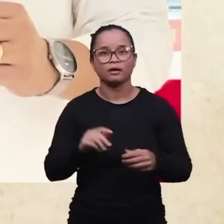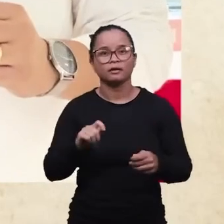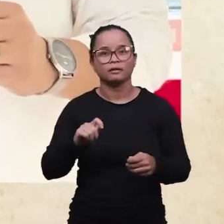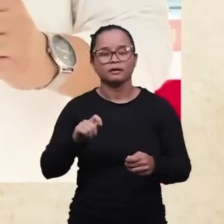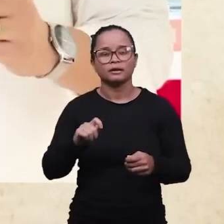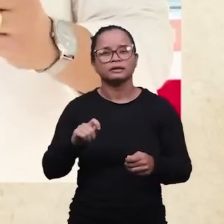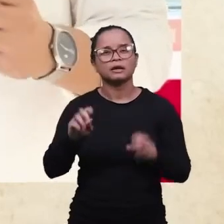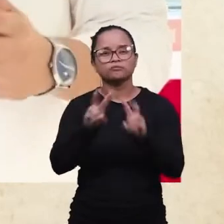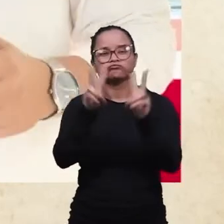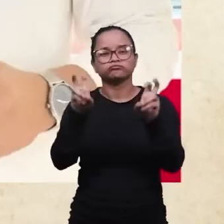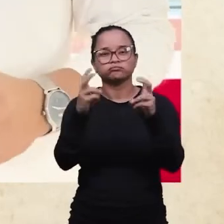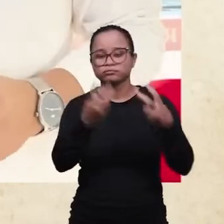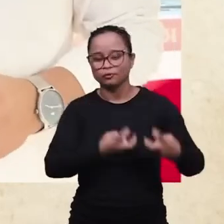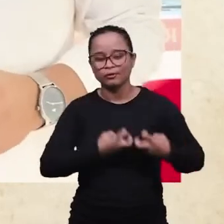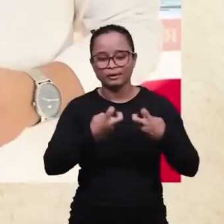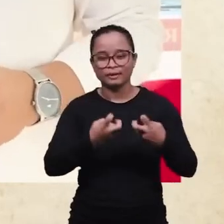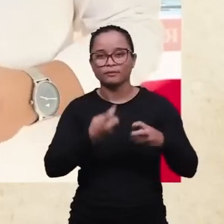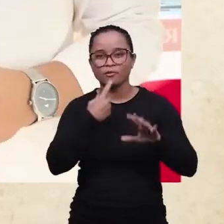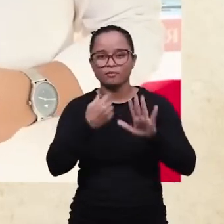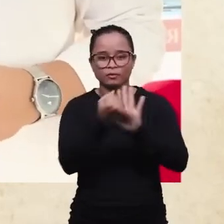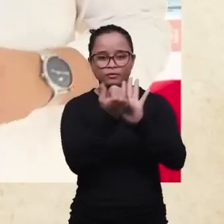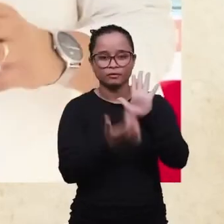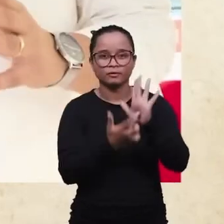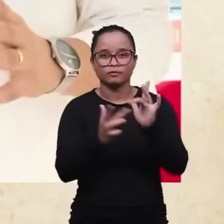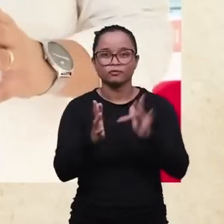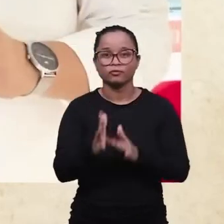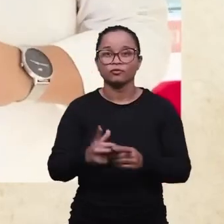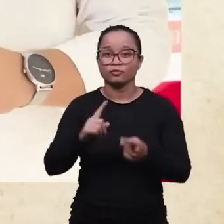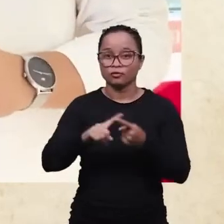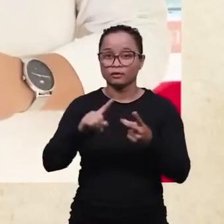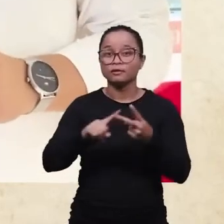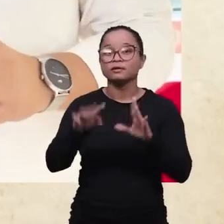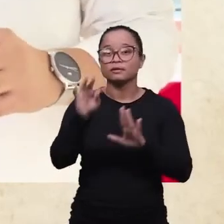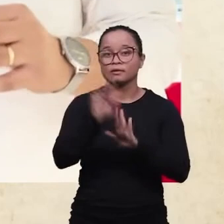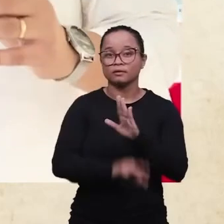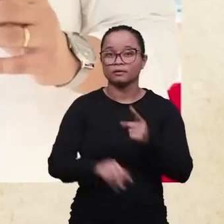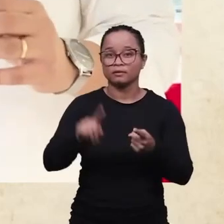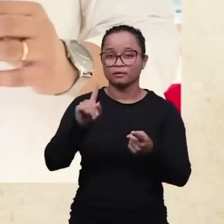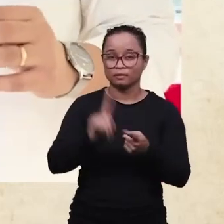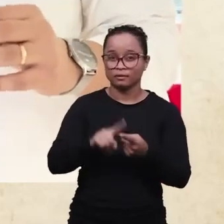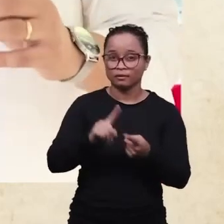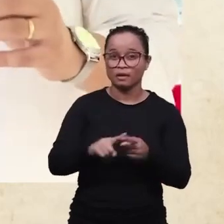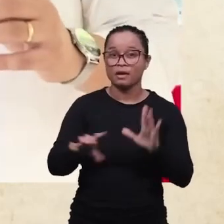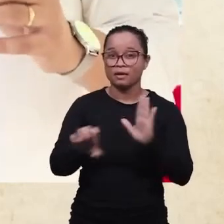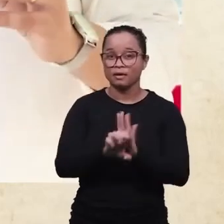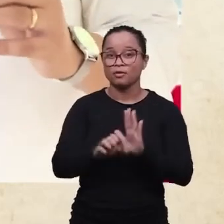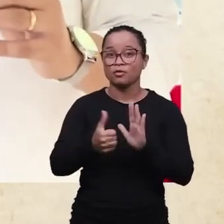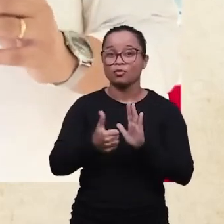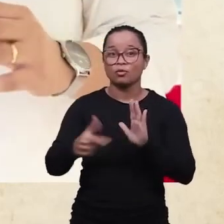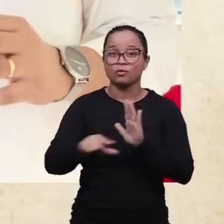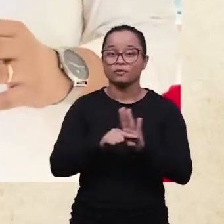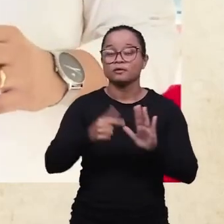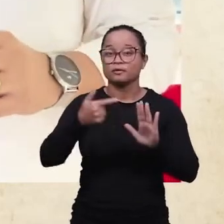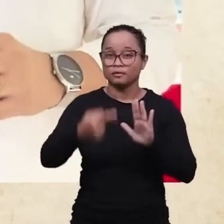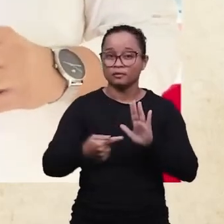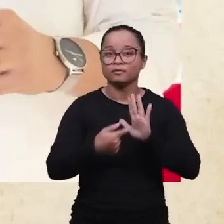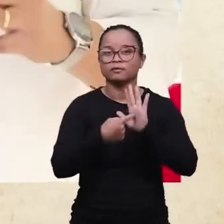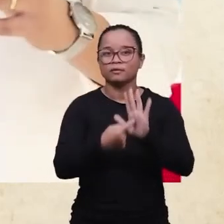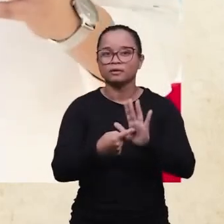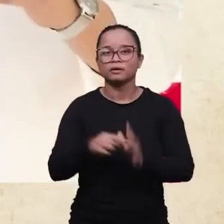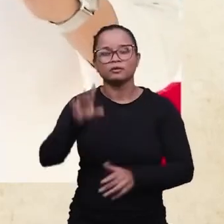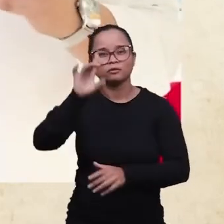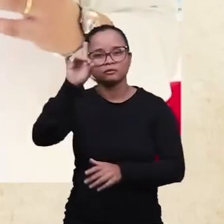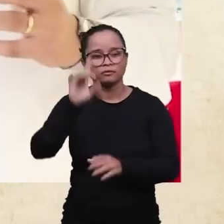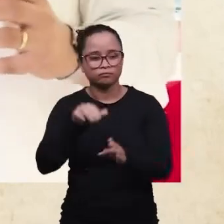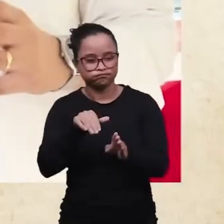é sobre o clamor pelo sangue de Jesus. Nós vamos citar dois textos. O primeiro, Êxodo 12, 7,